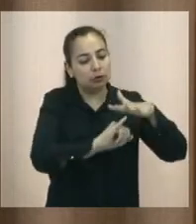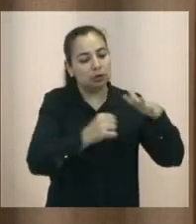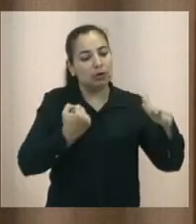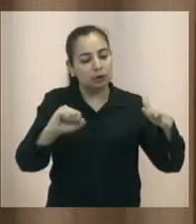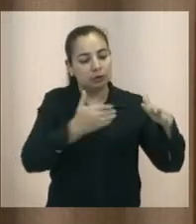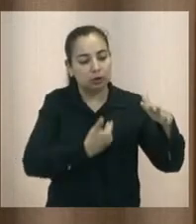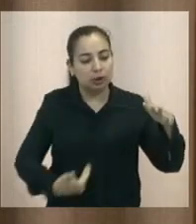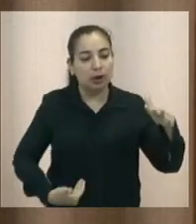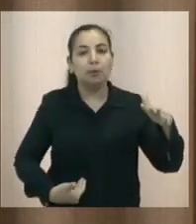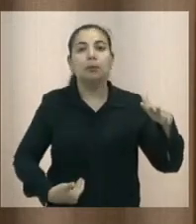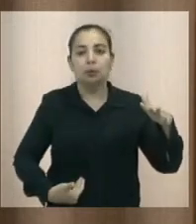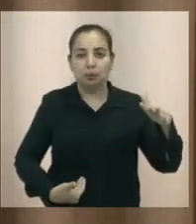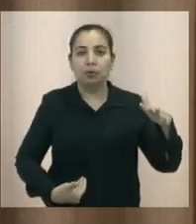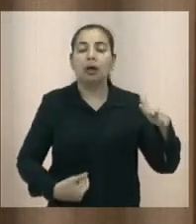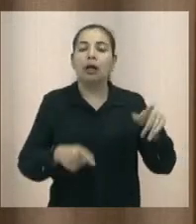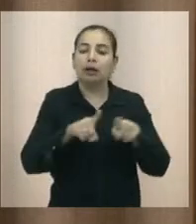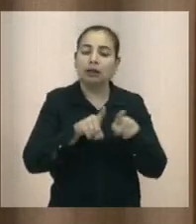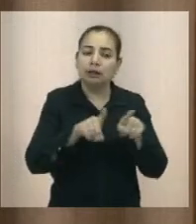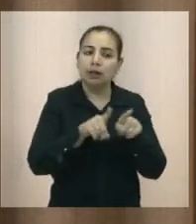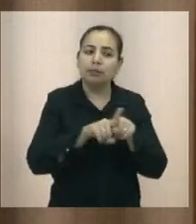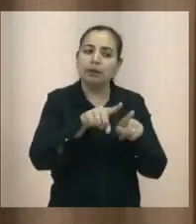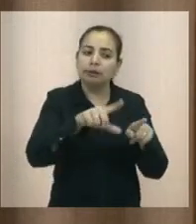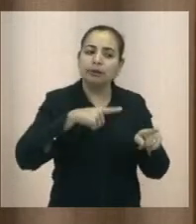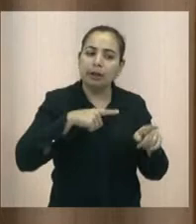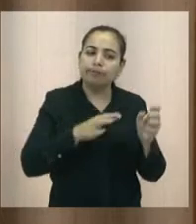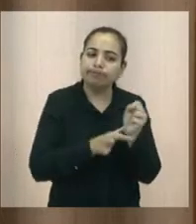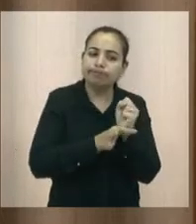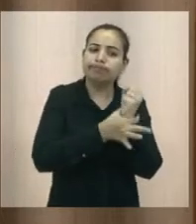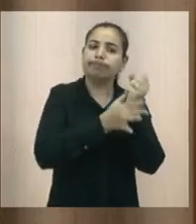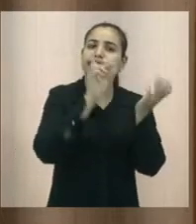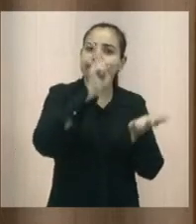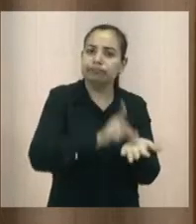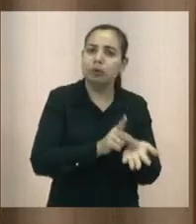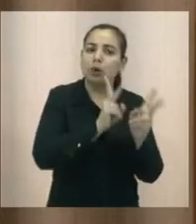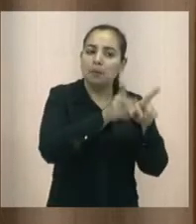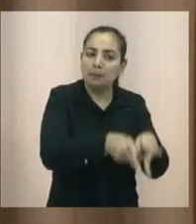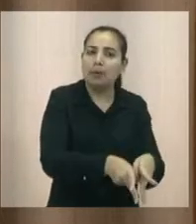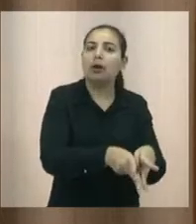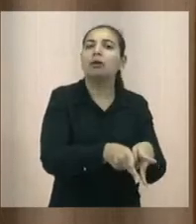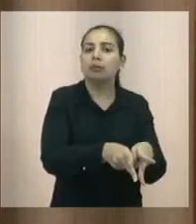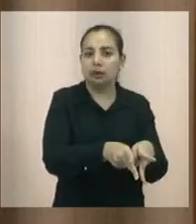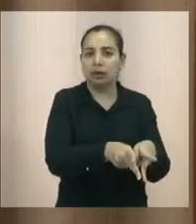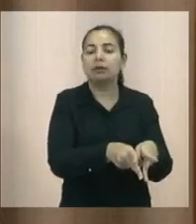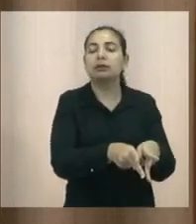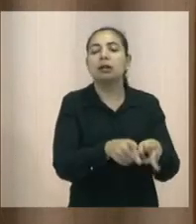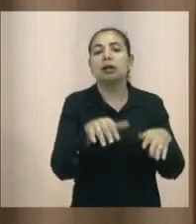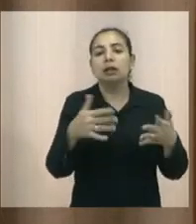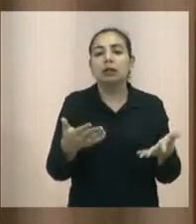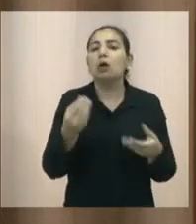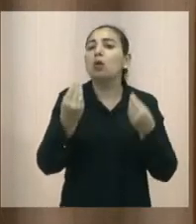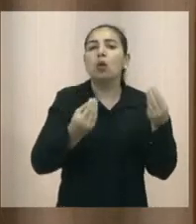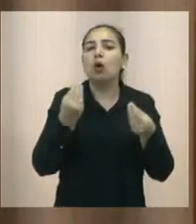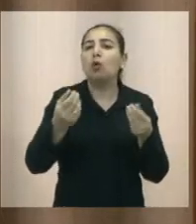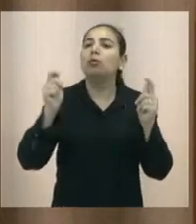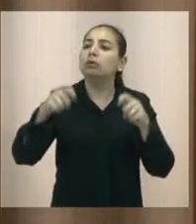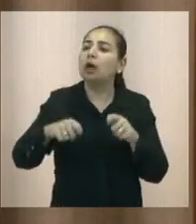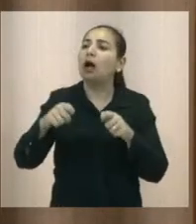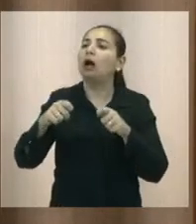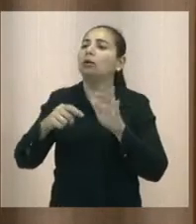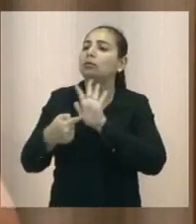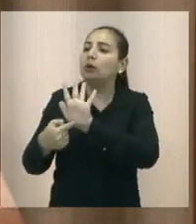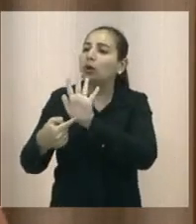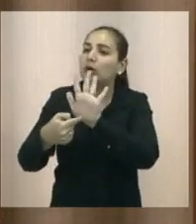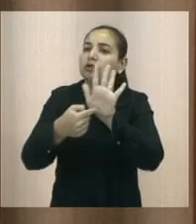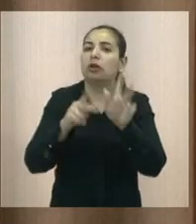isso? Aproximando cada vez mais ela da população, para que os defensores entendam cada vez mais o seu papel. Já é uma instituição diferenciada. Quando